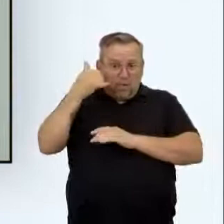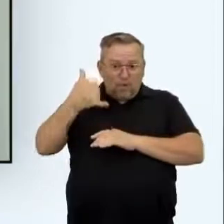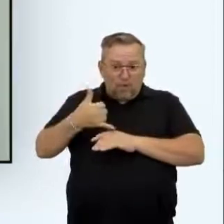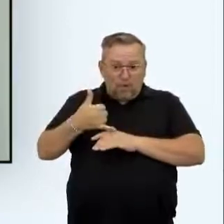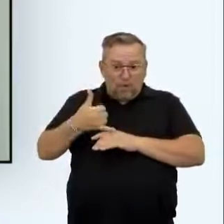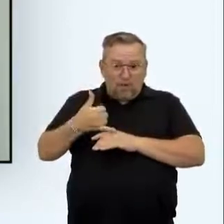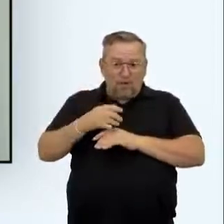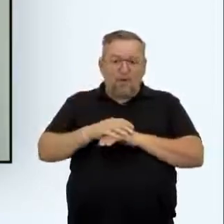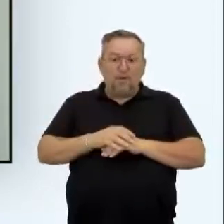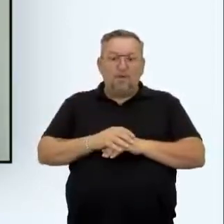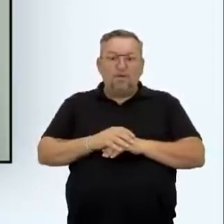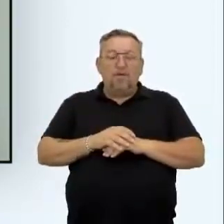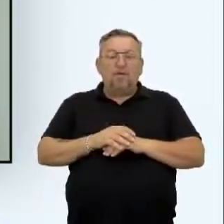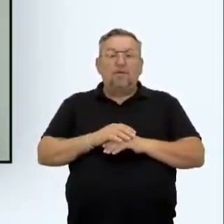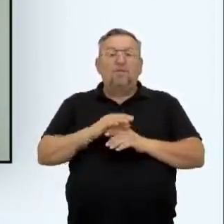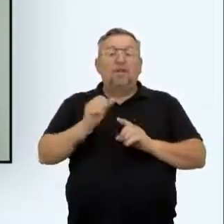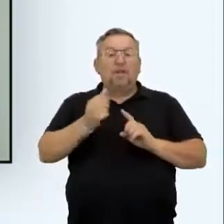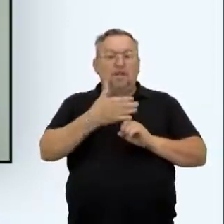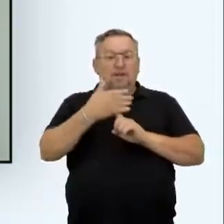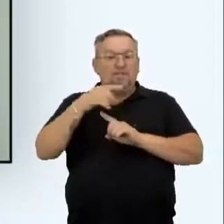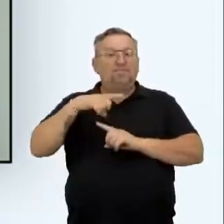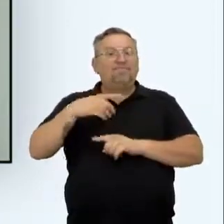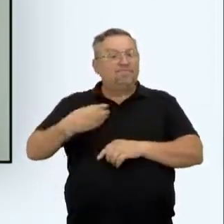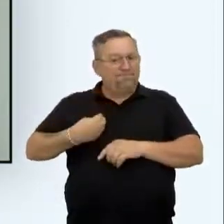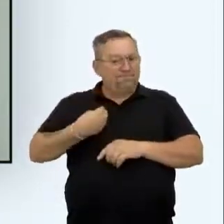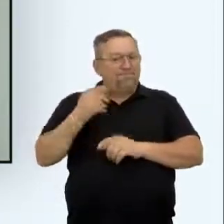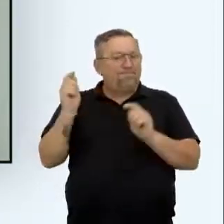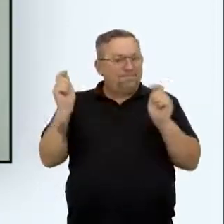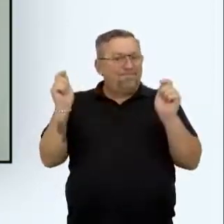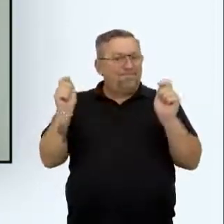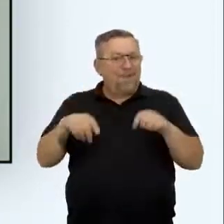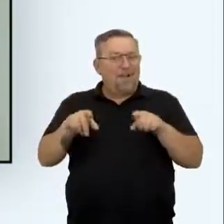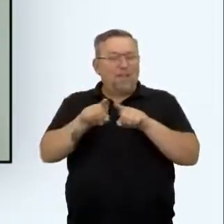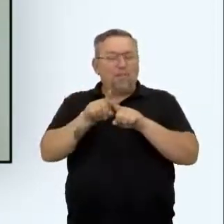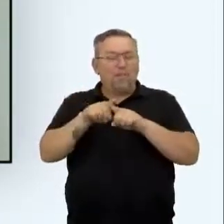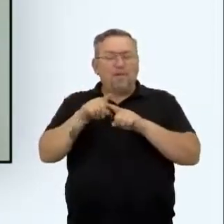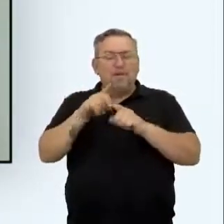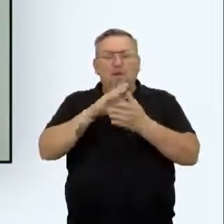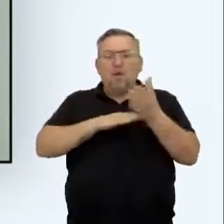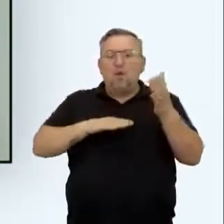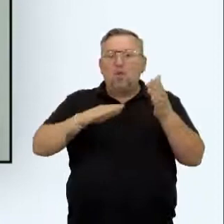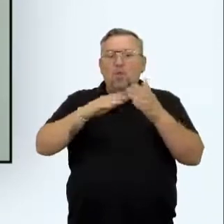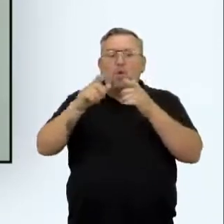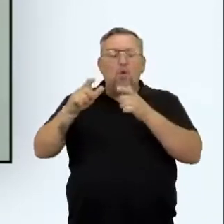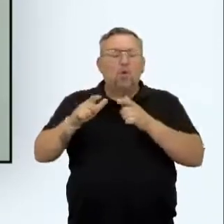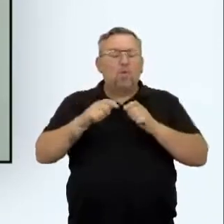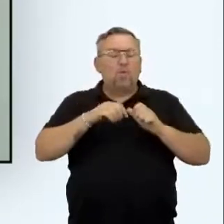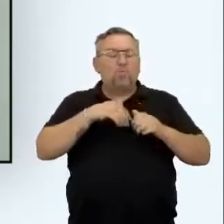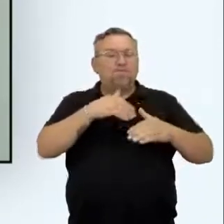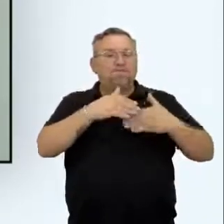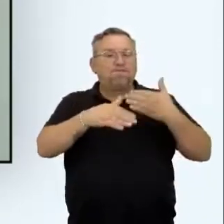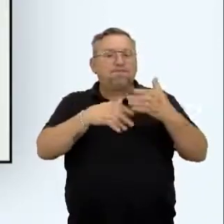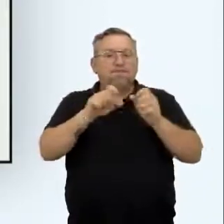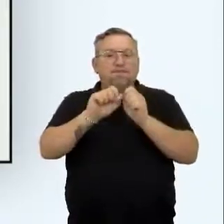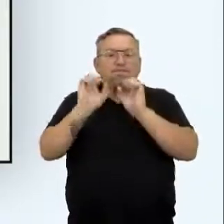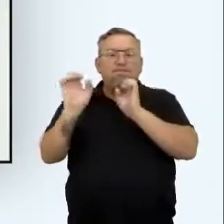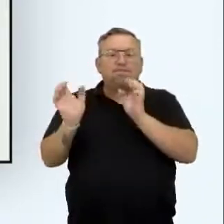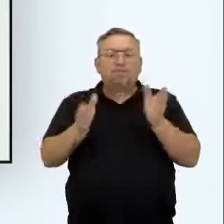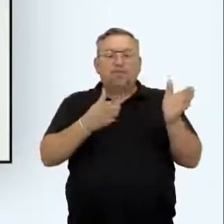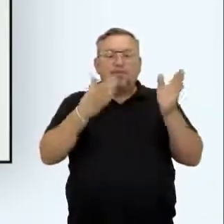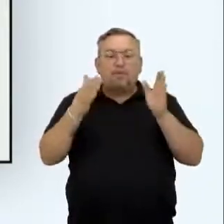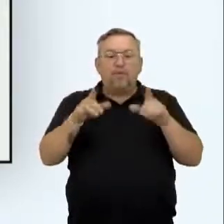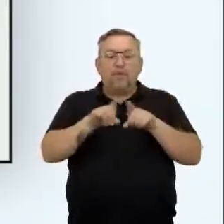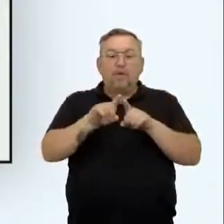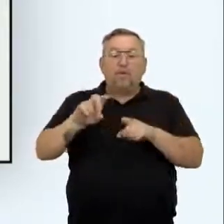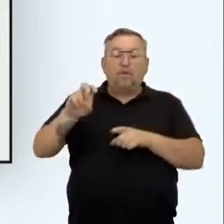Uma tecnologia que é capaz de estar presente em praticamente todos os processos de produção. As redes